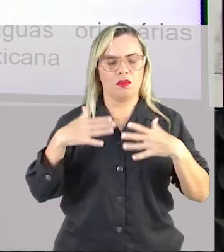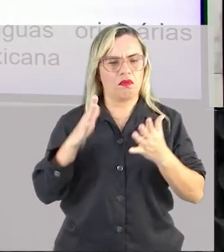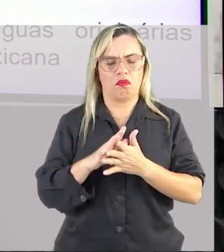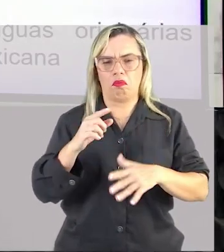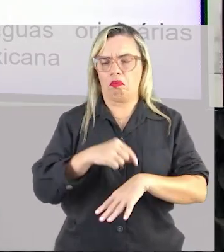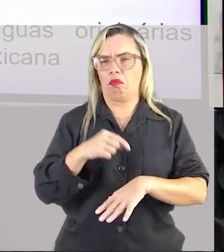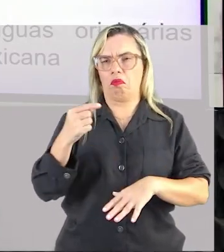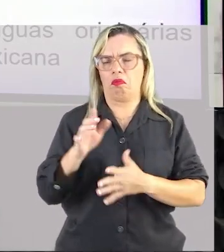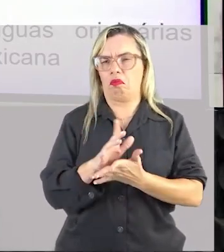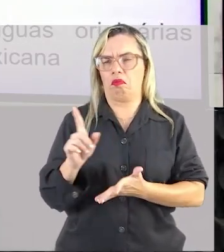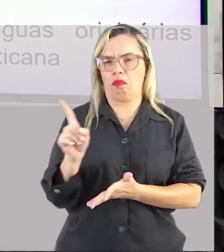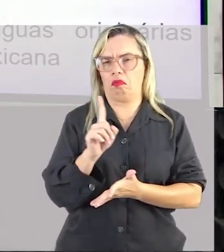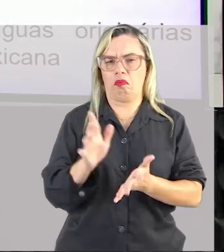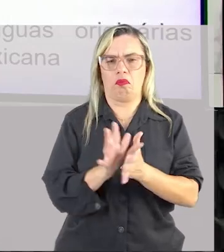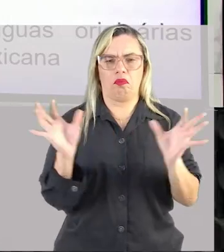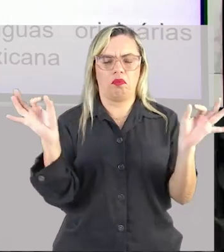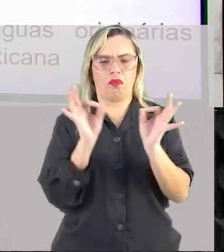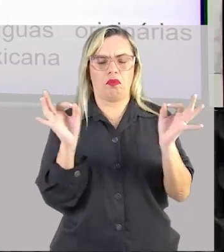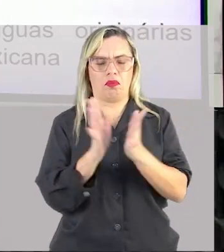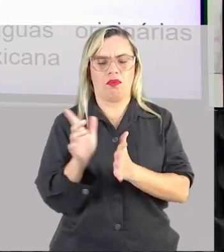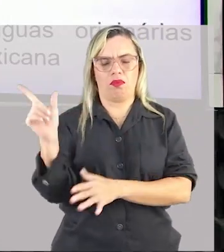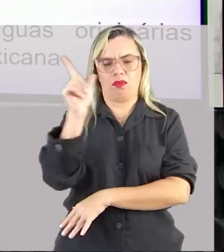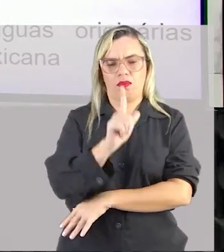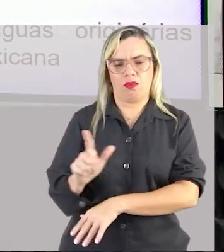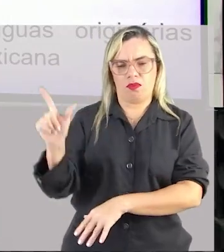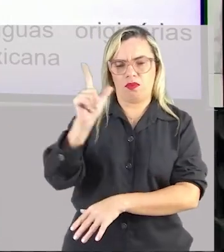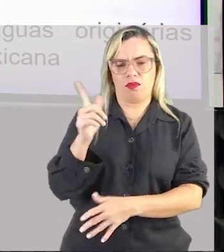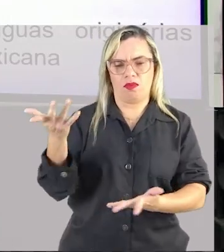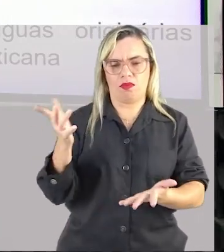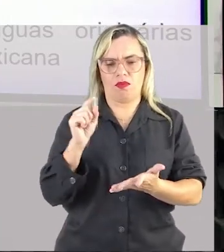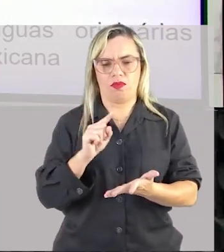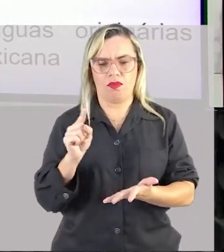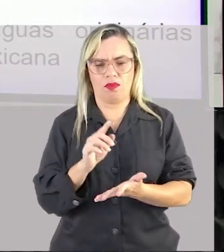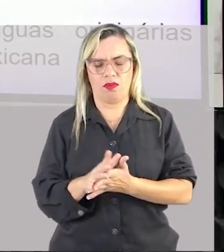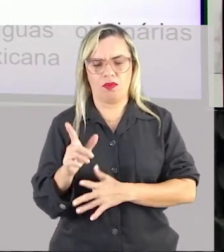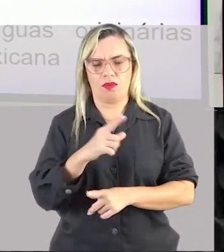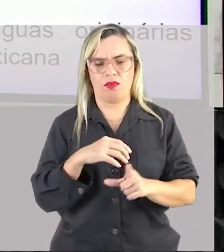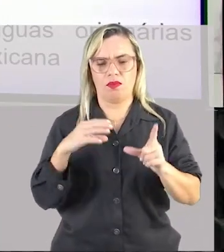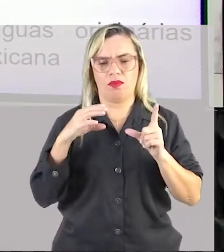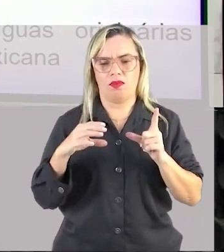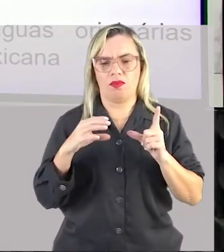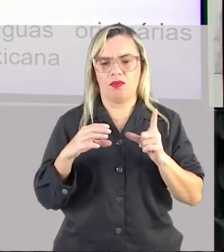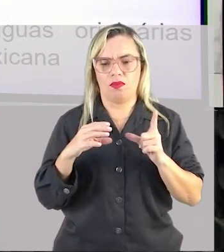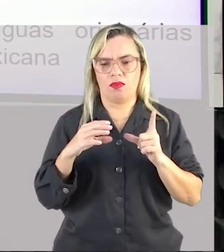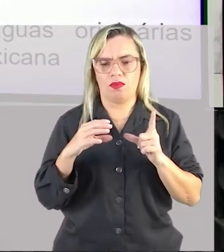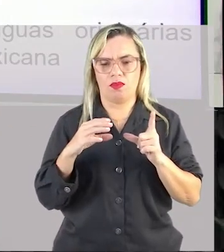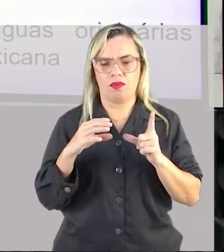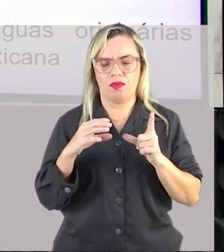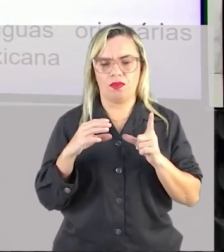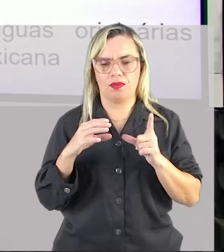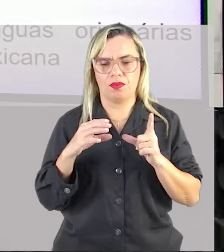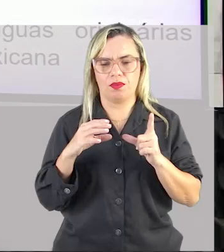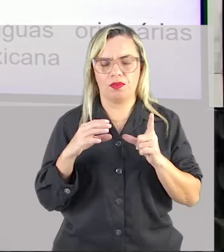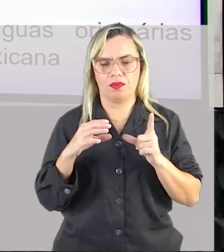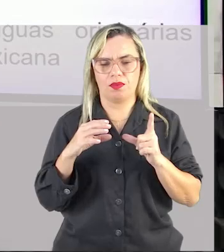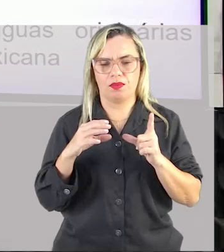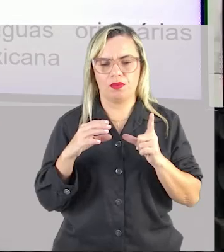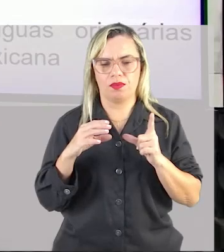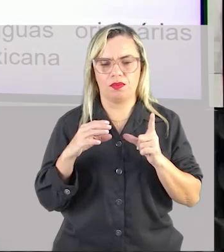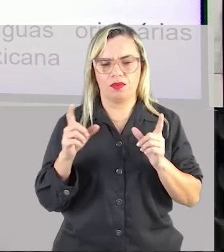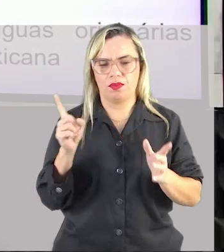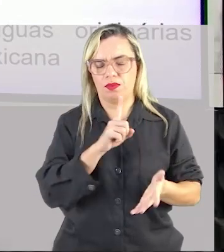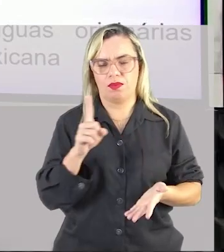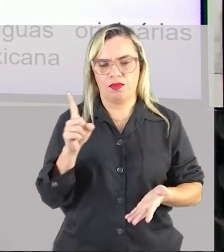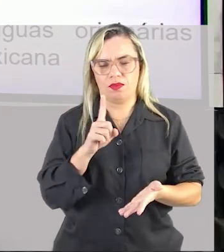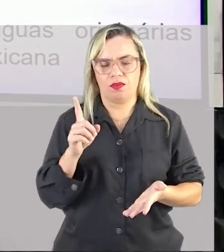nenhum momento ele fala sobre literatura, né, de fato. Então, não. Questionar o conhecimento do povo mexicano sobre as línguas